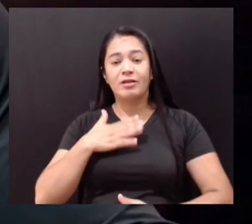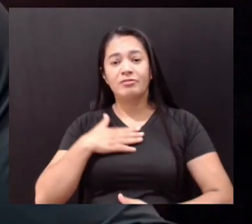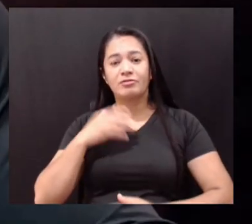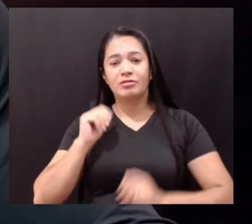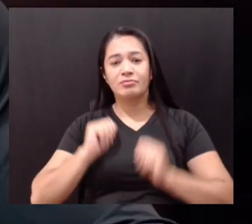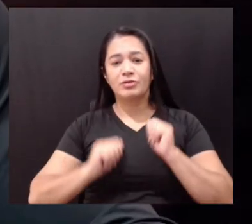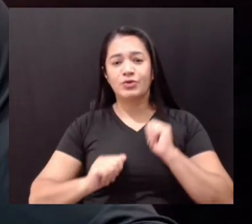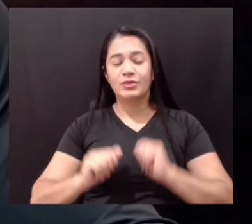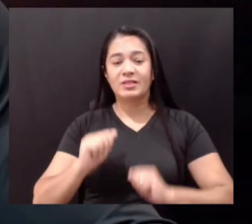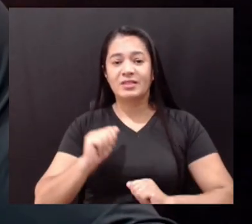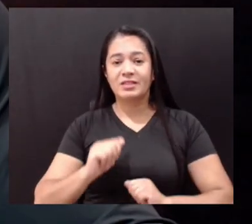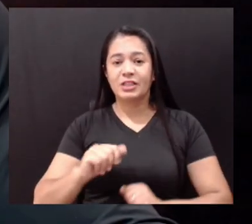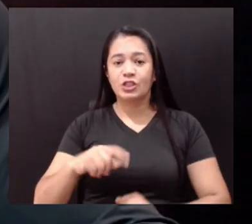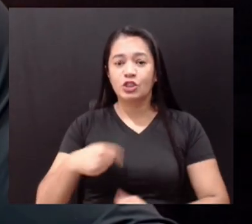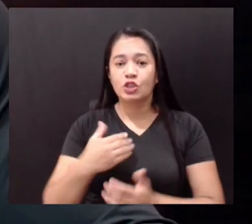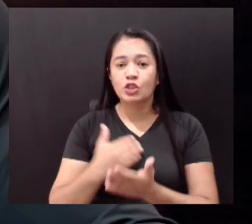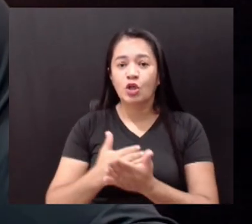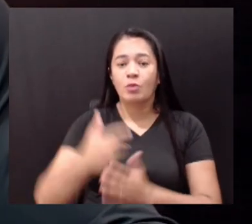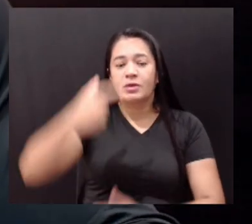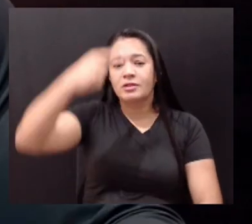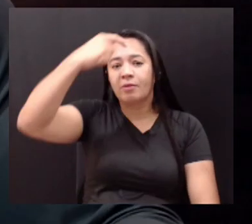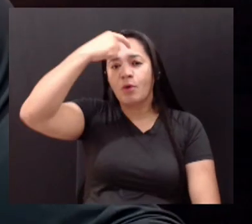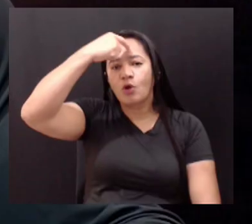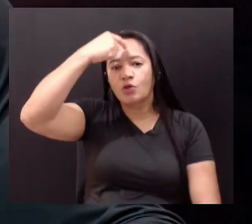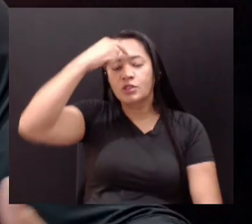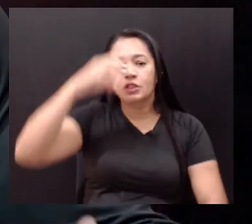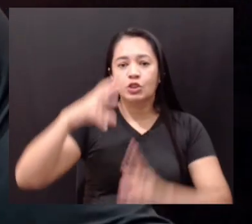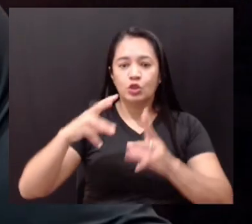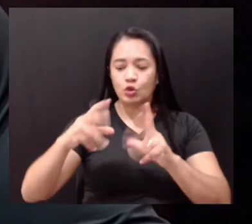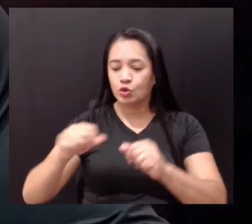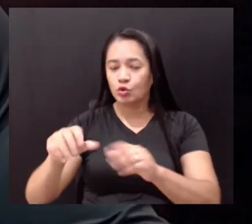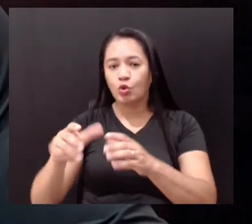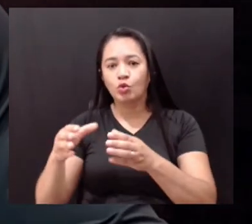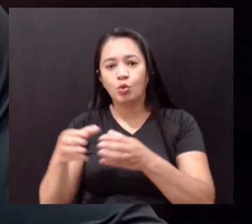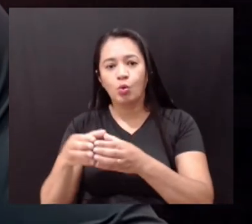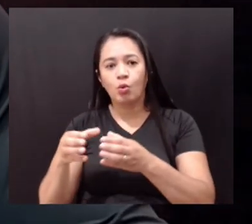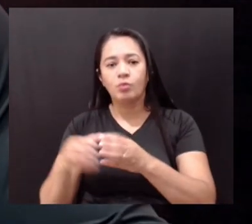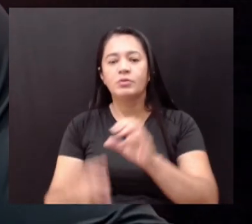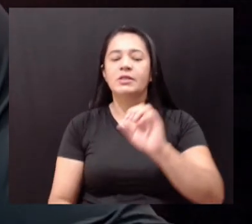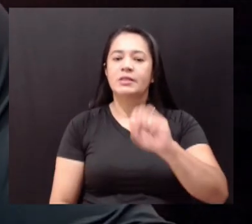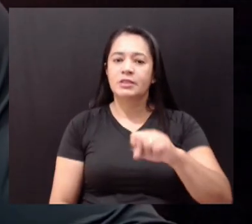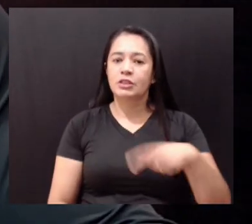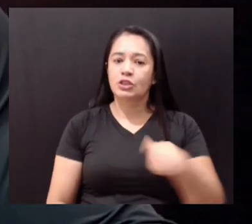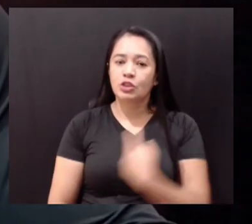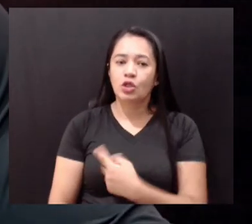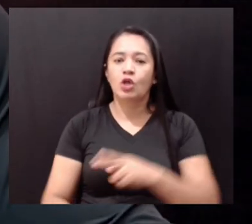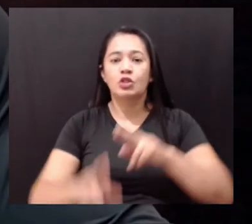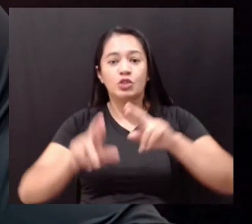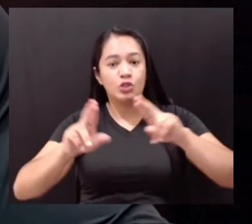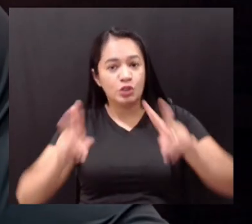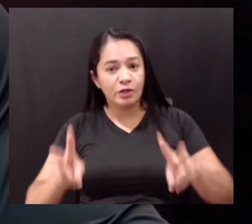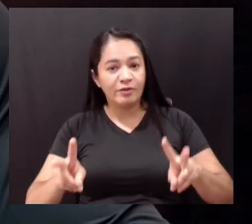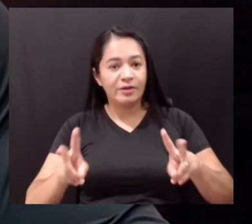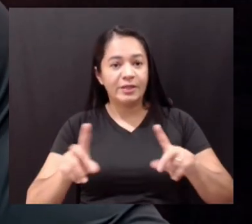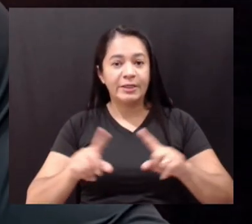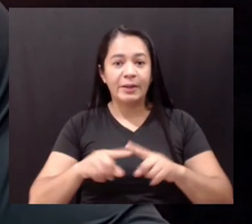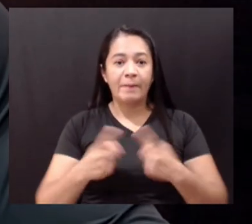principalmente a equipe, o ecossistema, a organização, que sim, somos diferentes, mas essa é a nossa maior